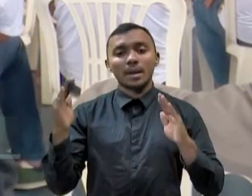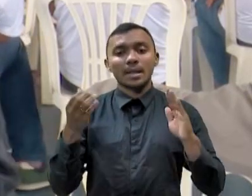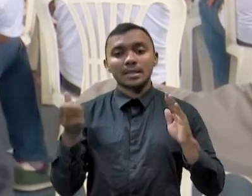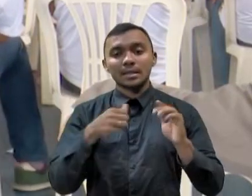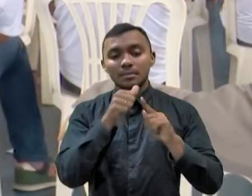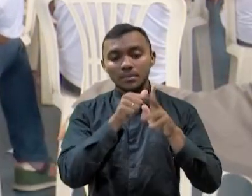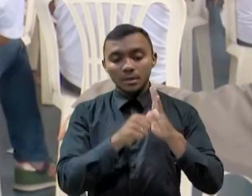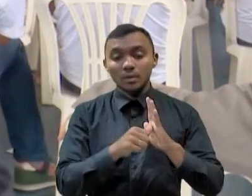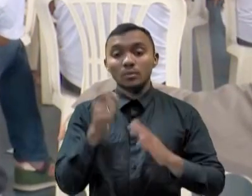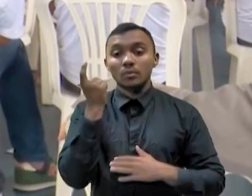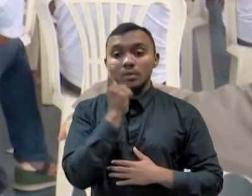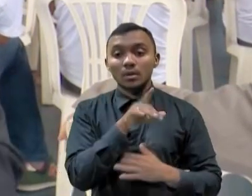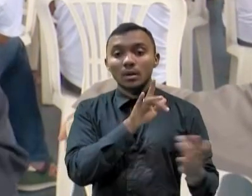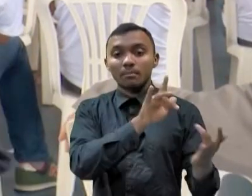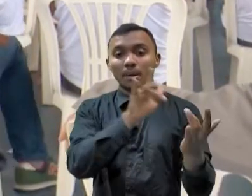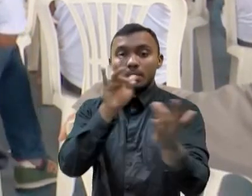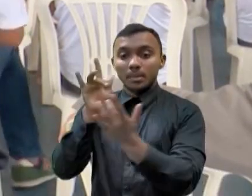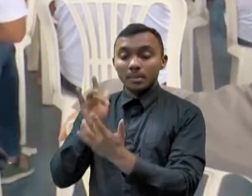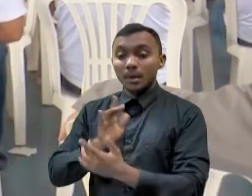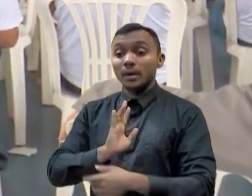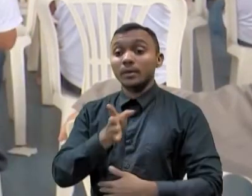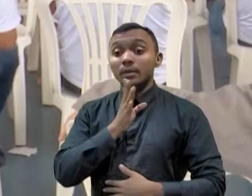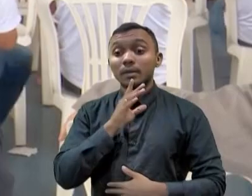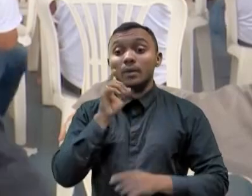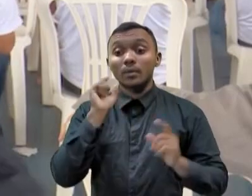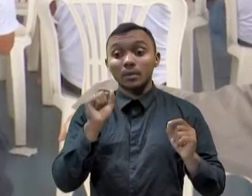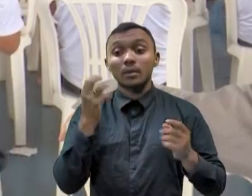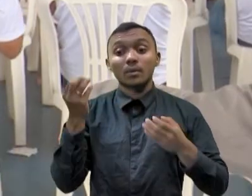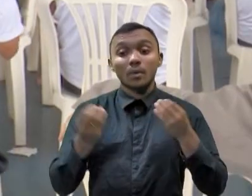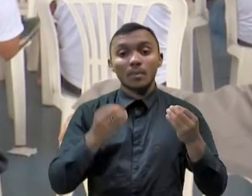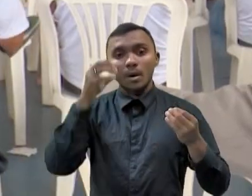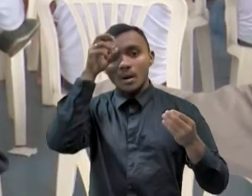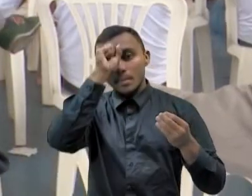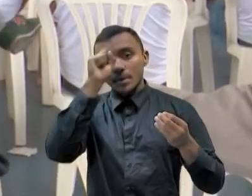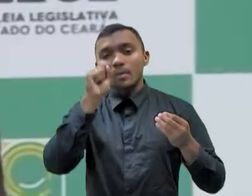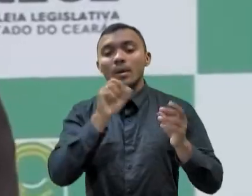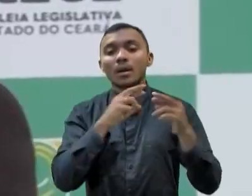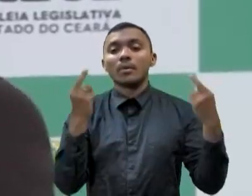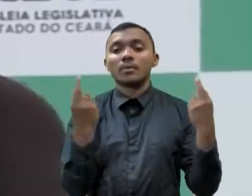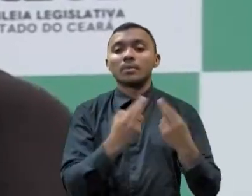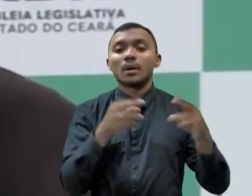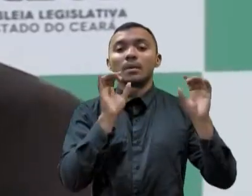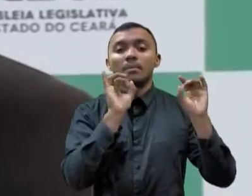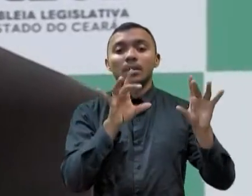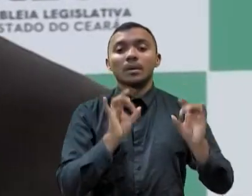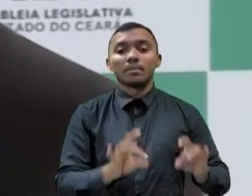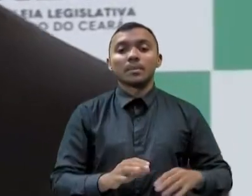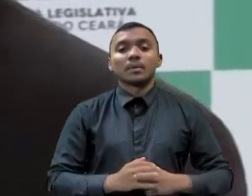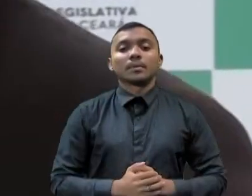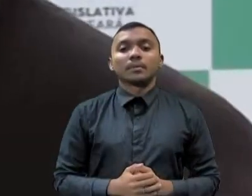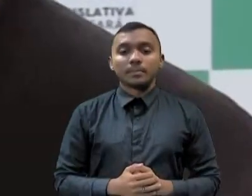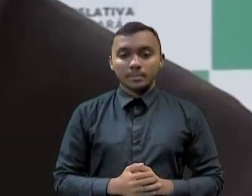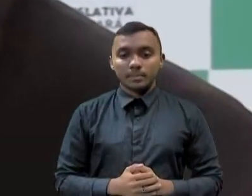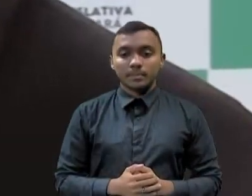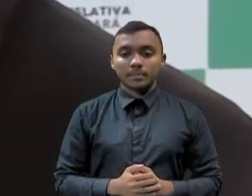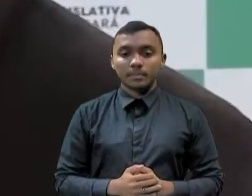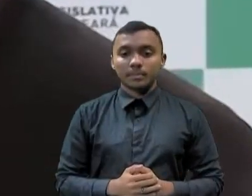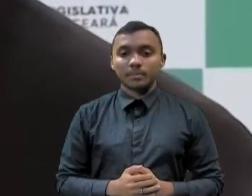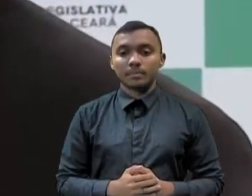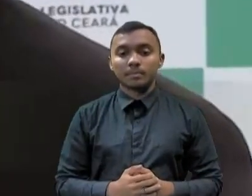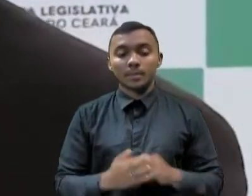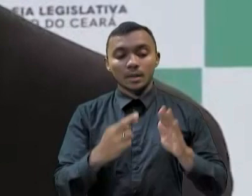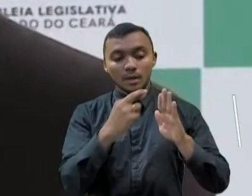população, que acaba conhecendo como funciona o trâmite de uma sessão ordinária. Tudo realmente como diz o regimento de uma